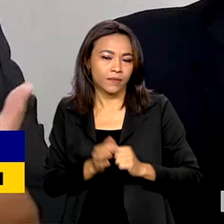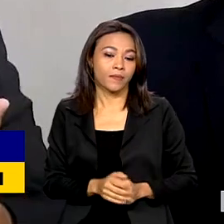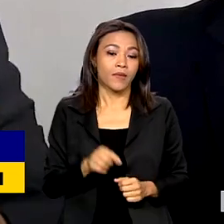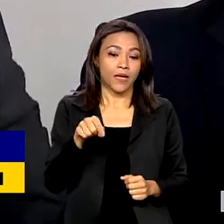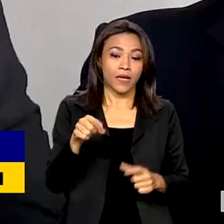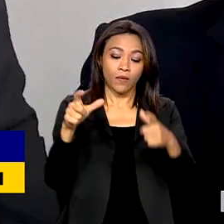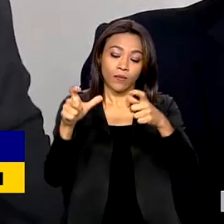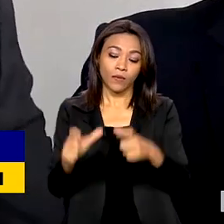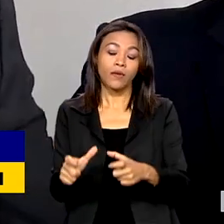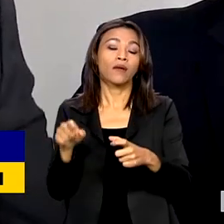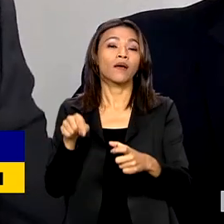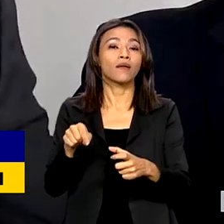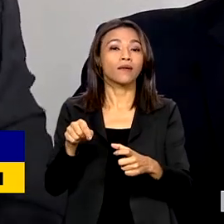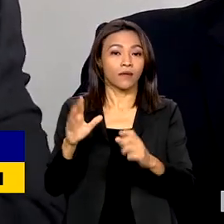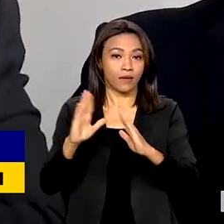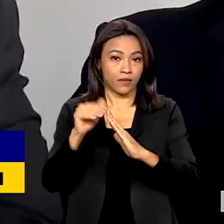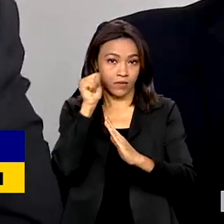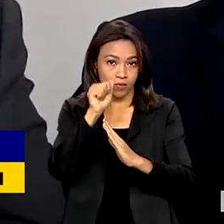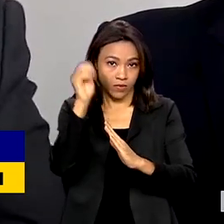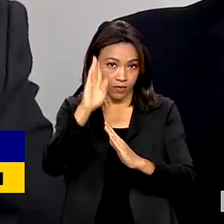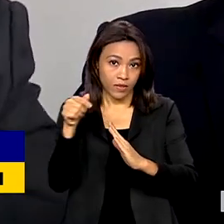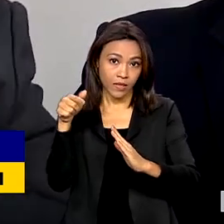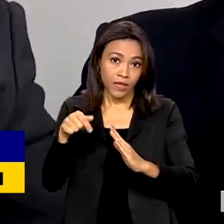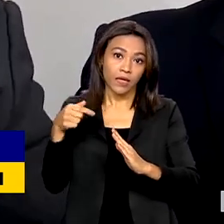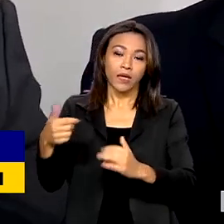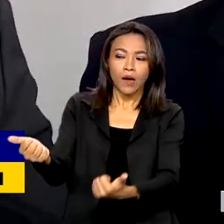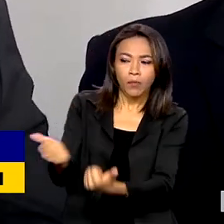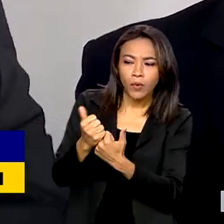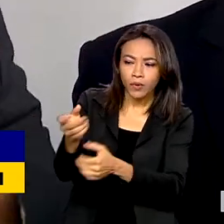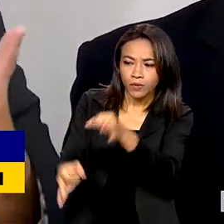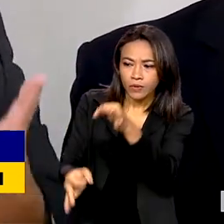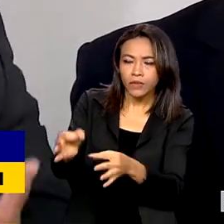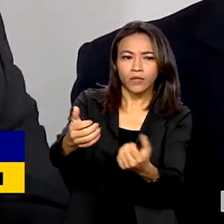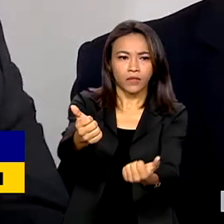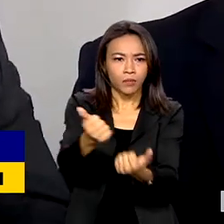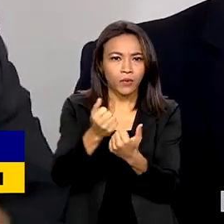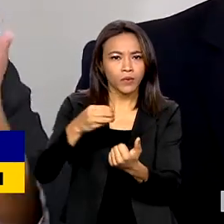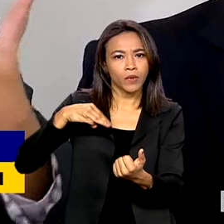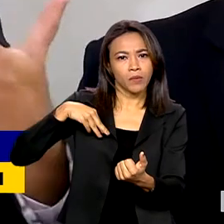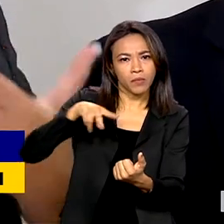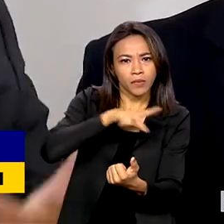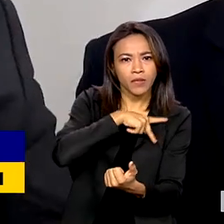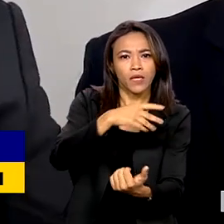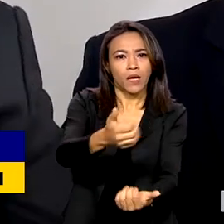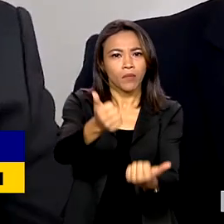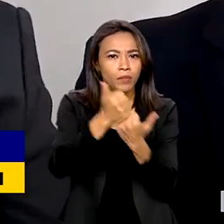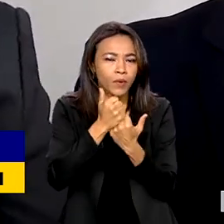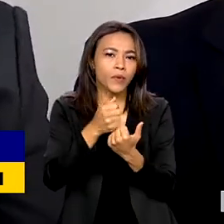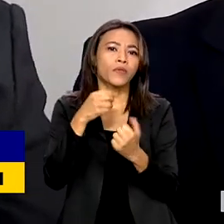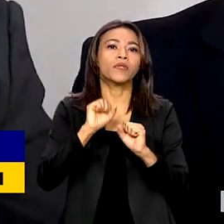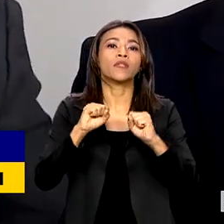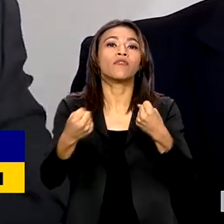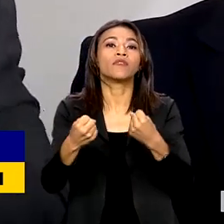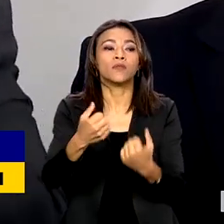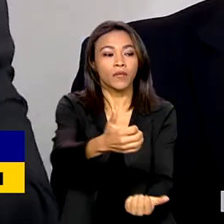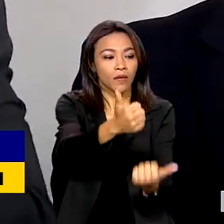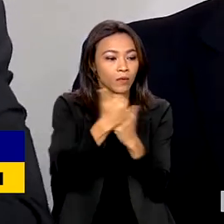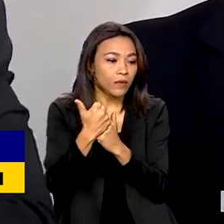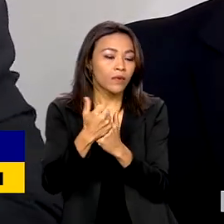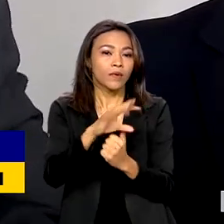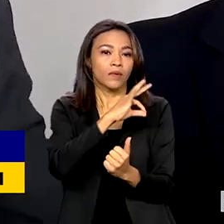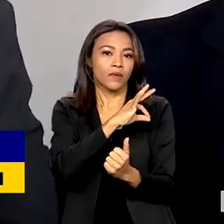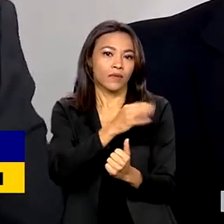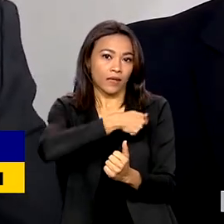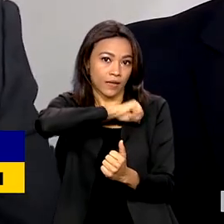integração do Poder Judiciário Ministério Público Defensoria Pública delegacia de polícia